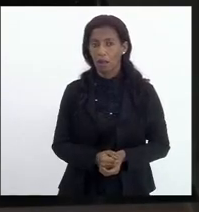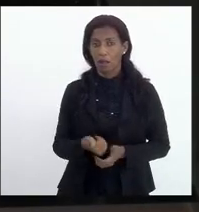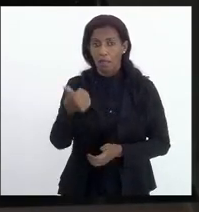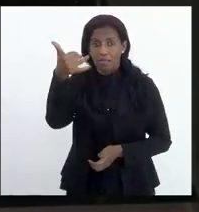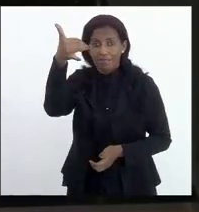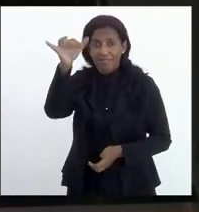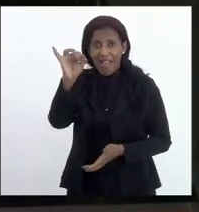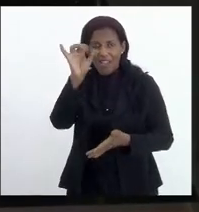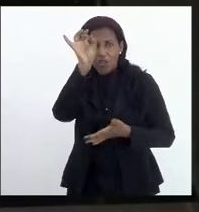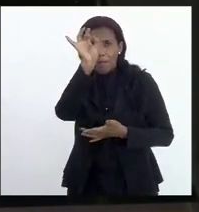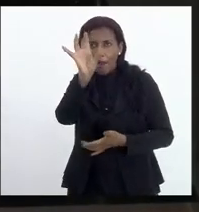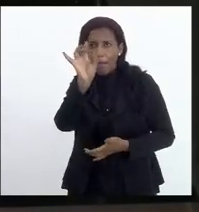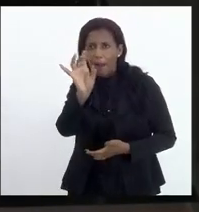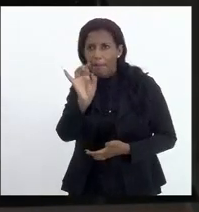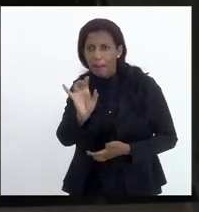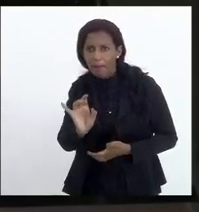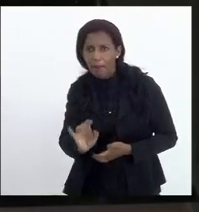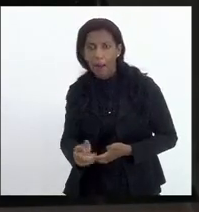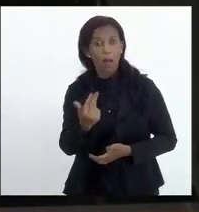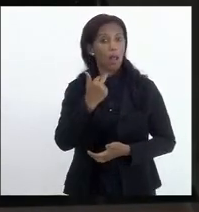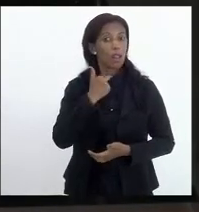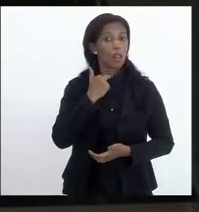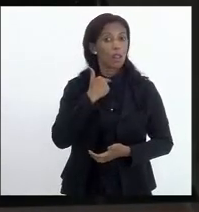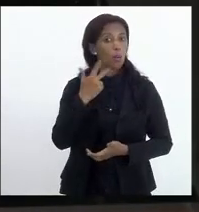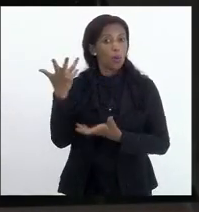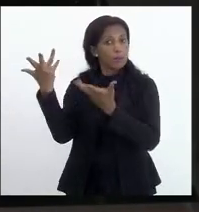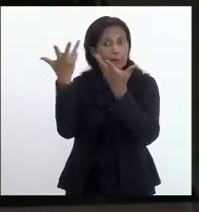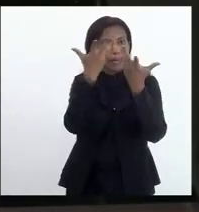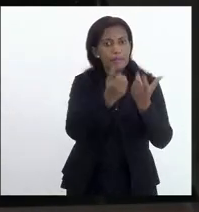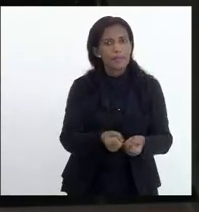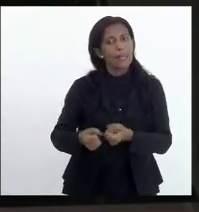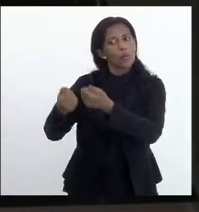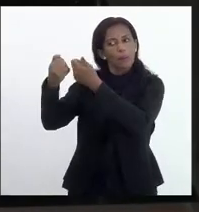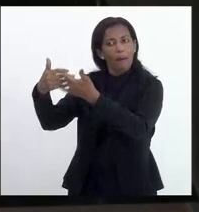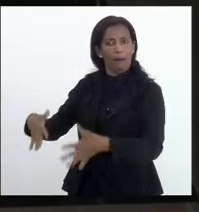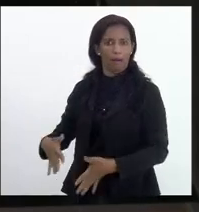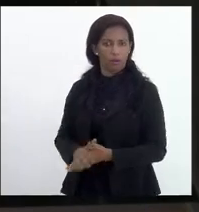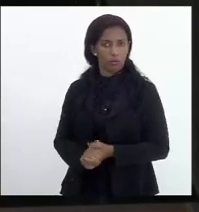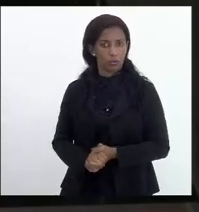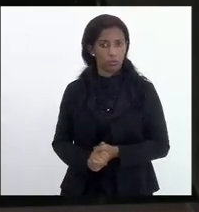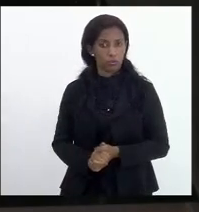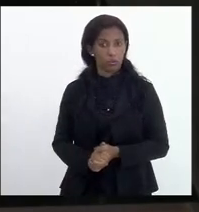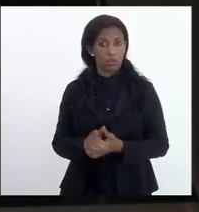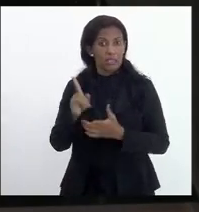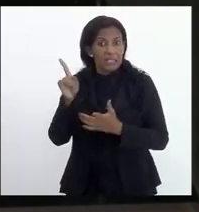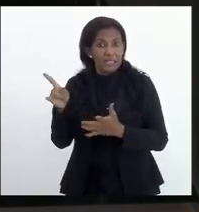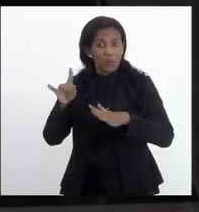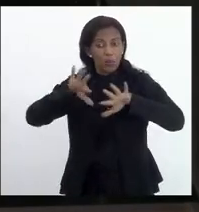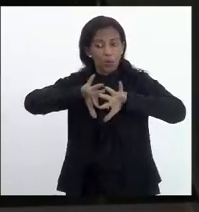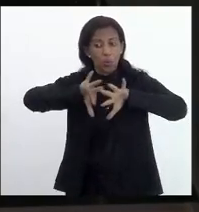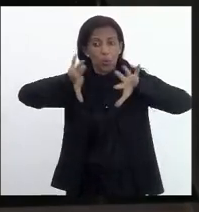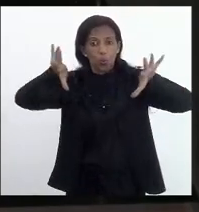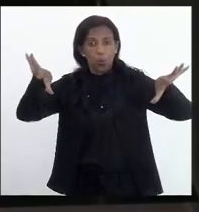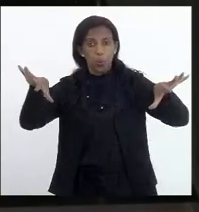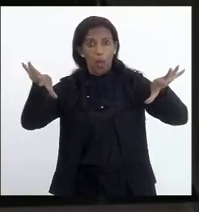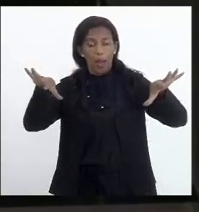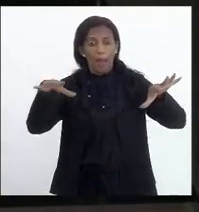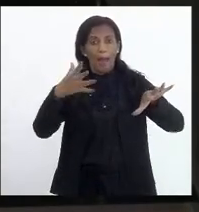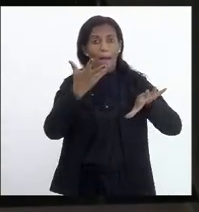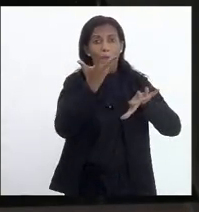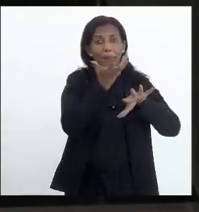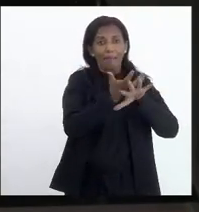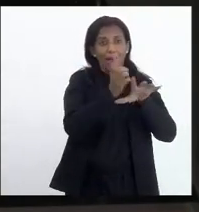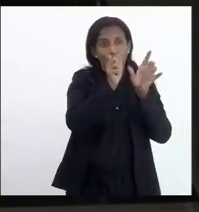10 quesitos que não podem ser considerados gastos. Então, a gente disciplinou a